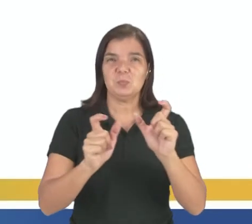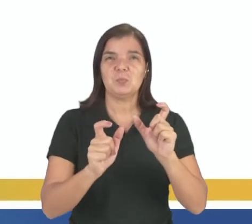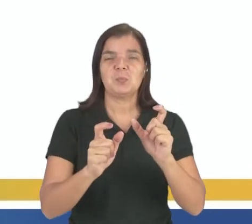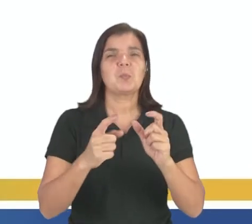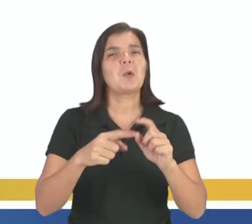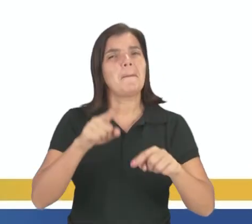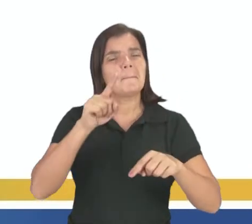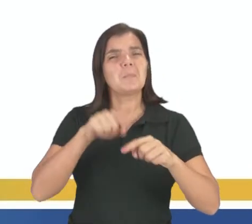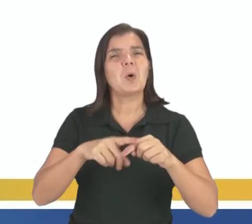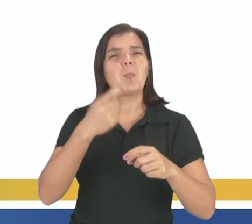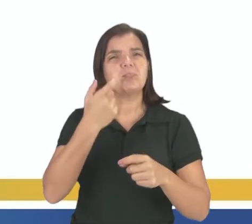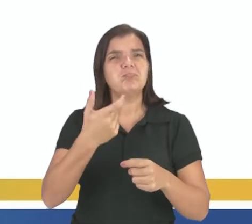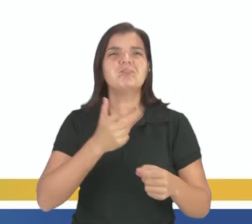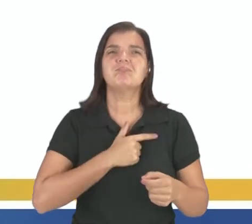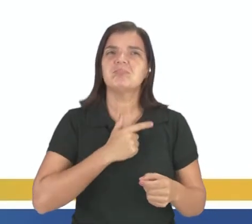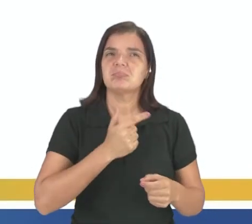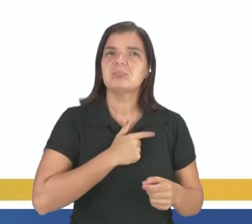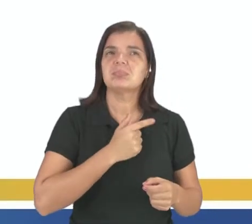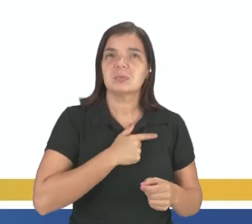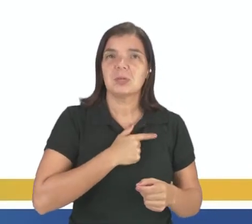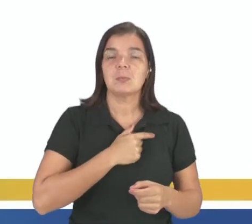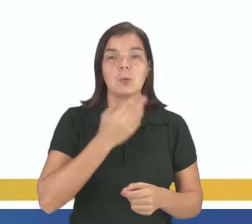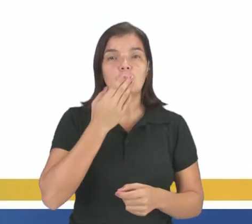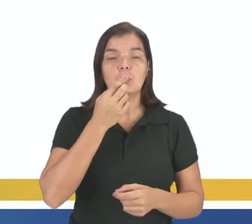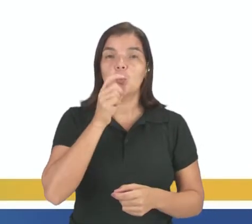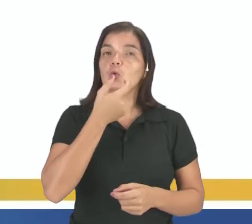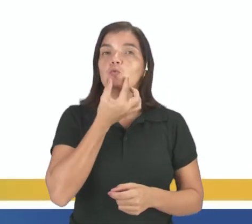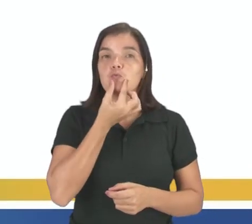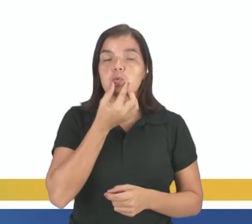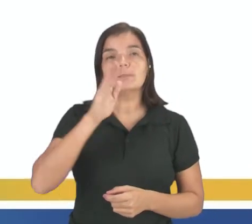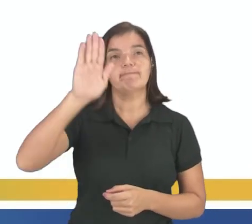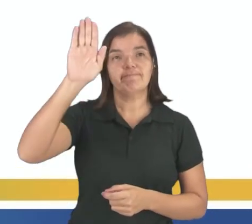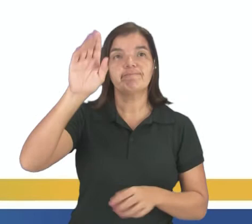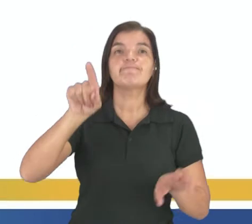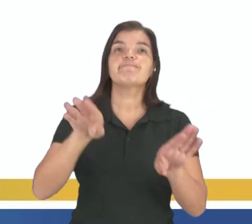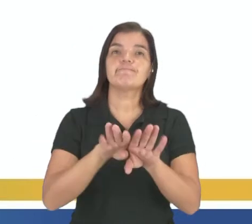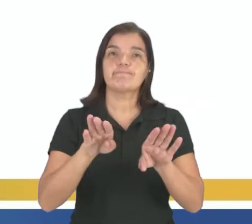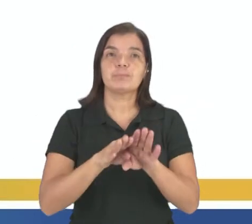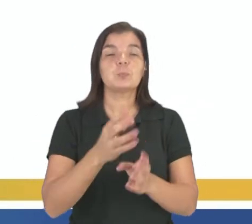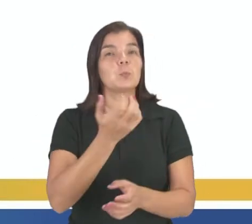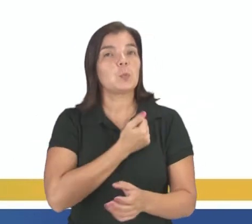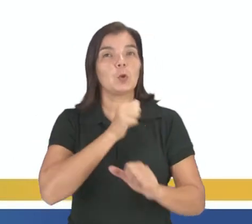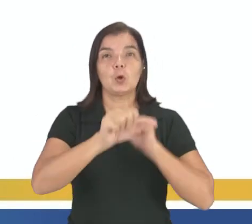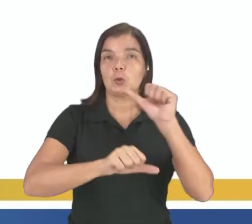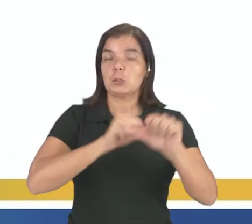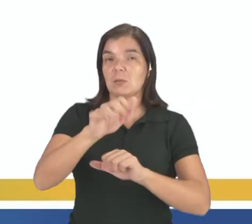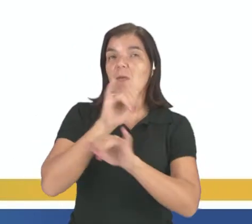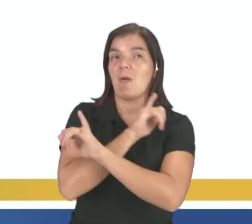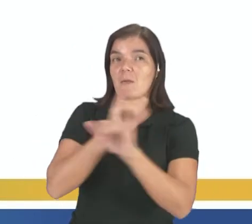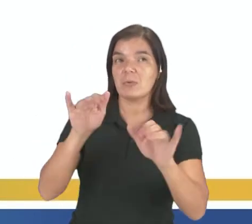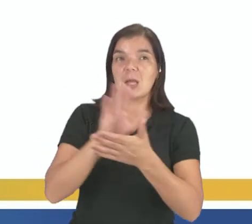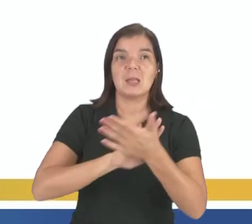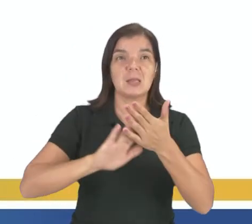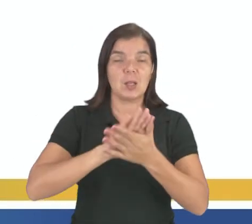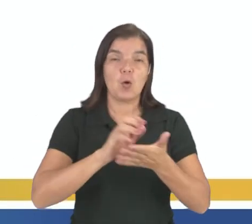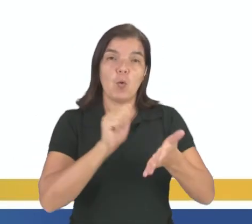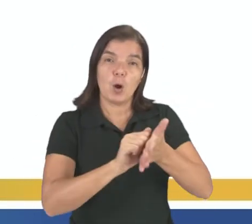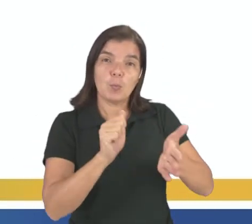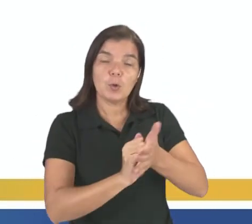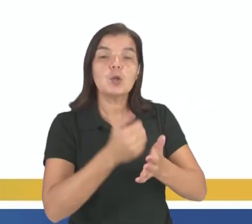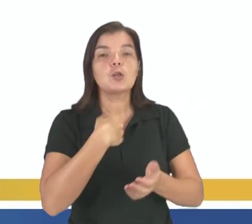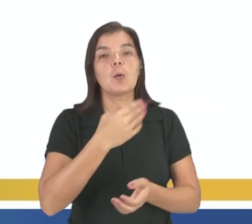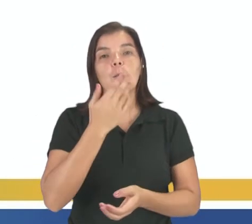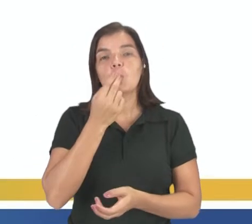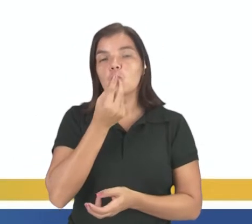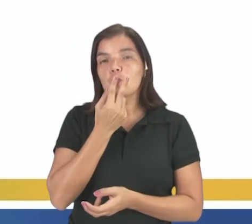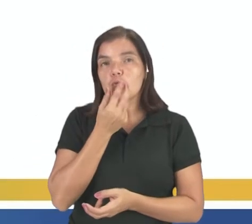palavrão para o ato divergência das decisões tomadas pelo árbitro tocar o seu número de camisa sem avisar o anotador e